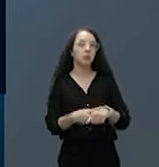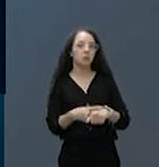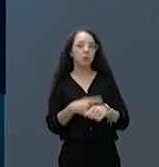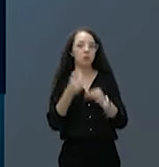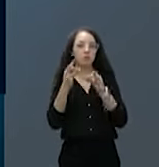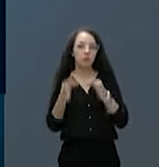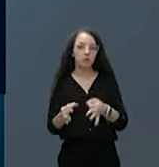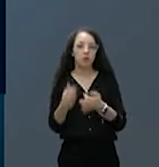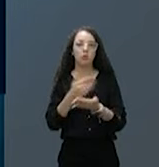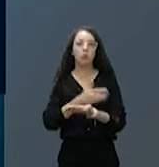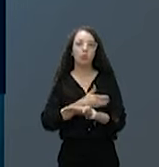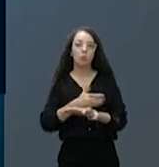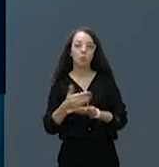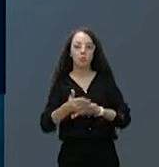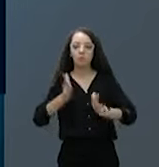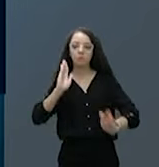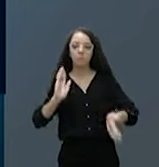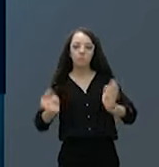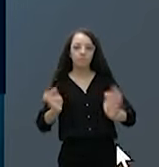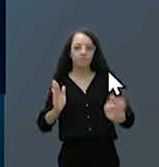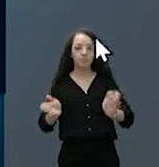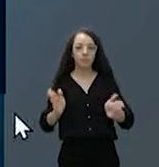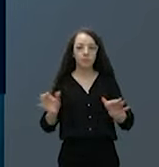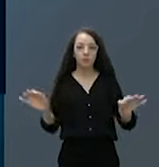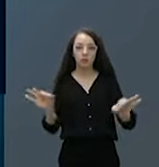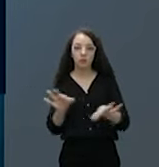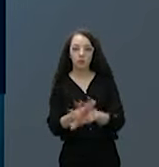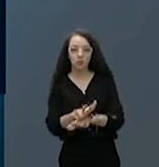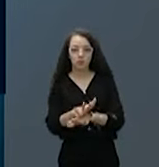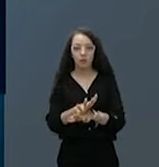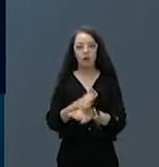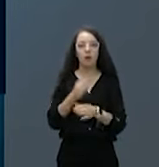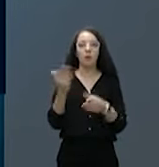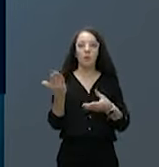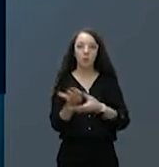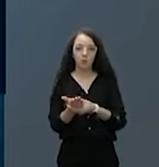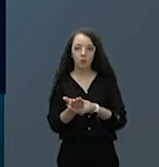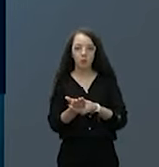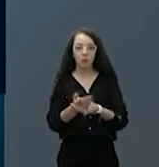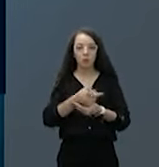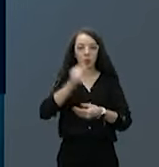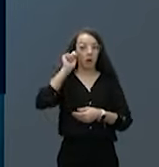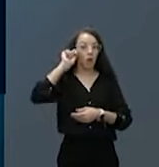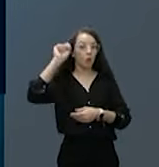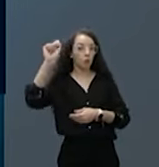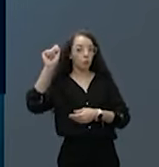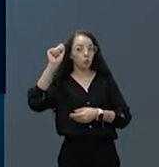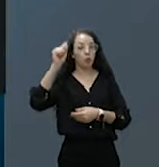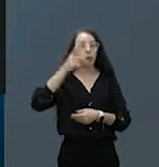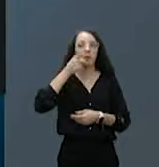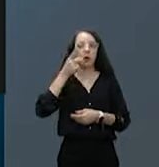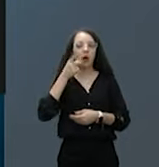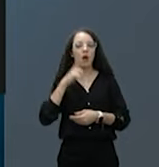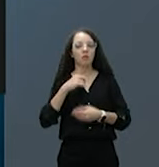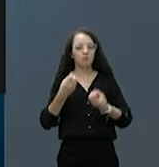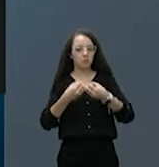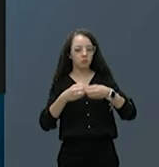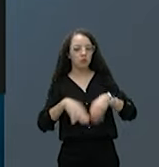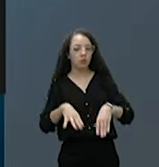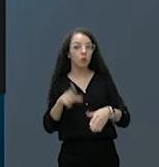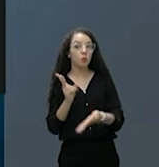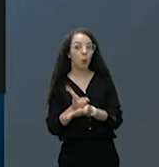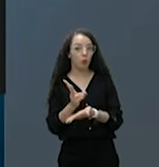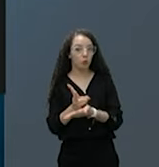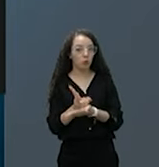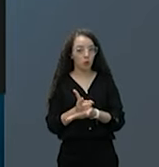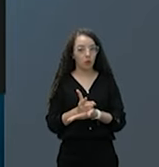prazo prescricional. Por quê? O autor informa que há um dano continuado aqui e, portanto, a ação no ano que foi proposta não